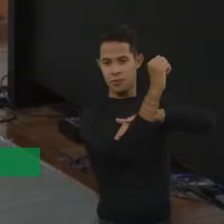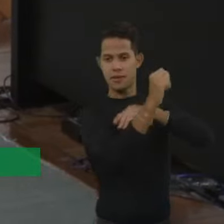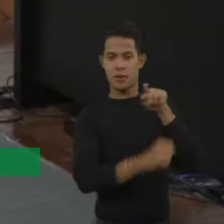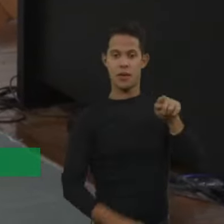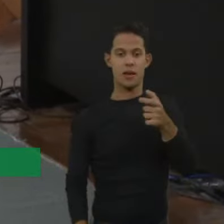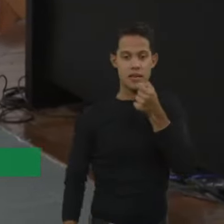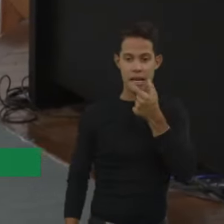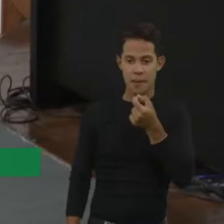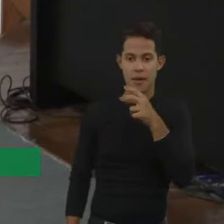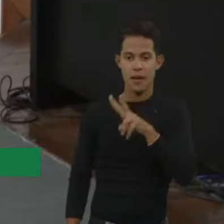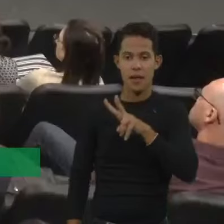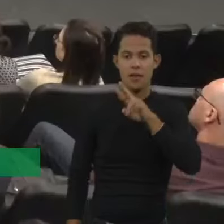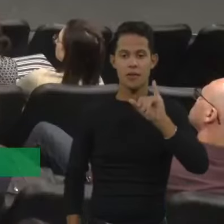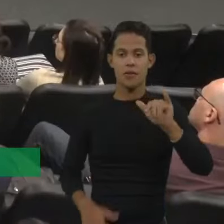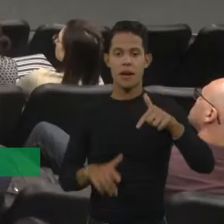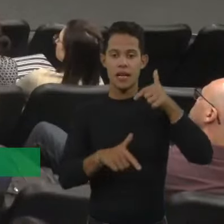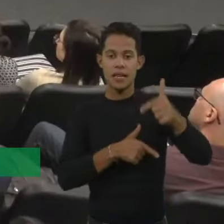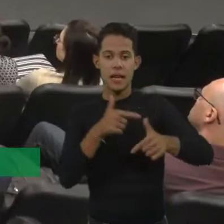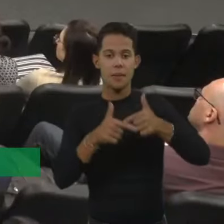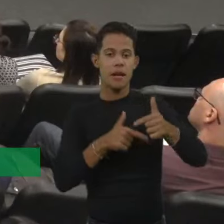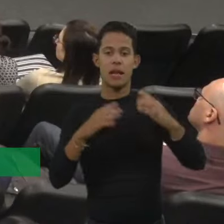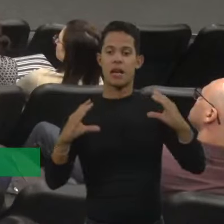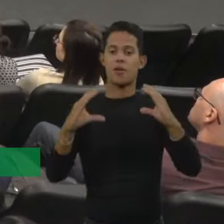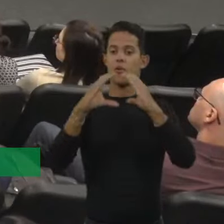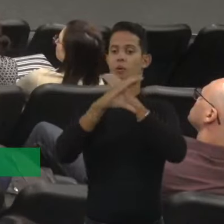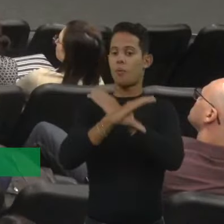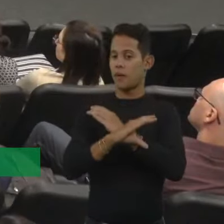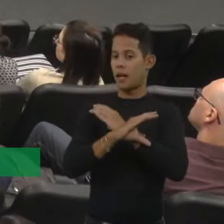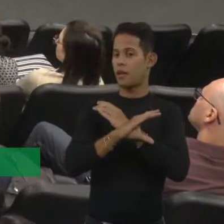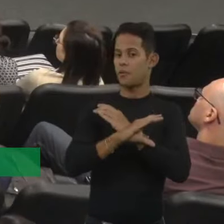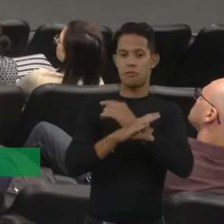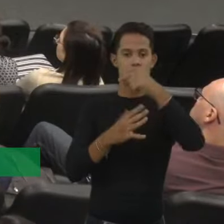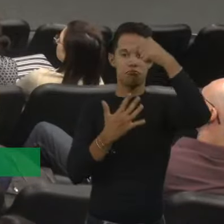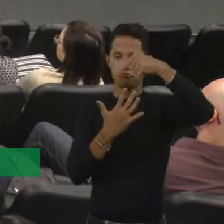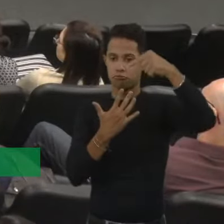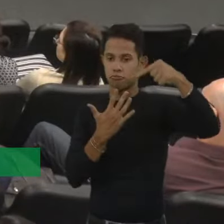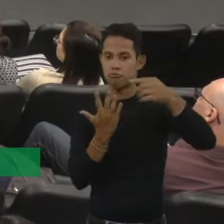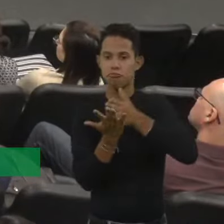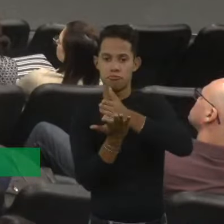medicamento ele vai atuar como um todo em todo este segmento do paciente.